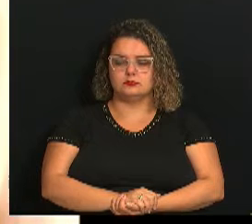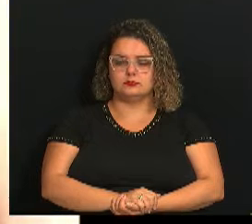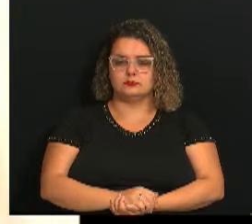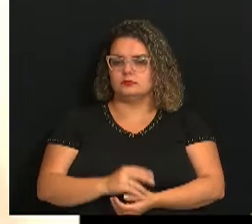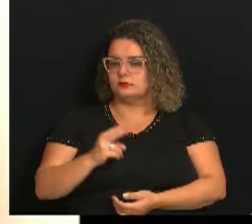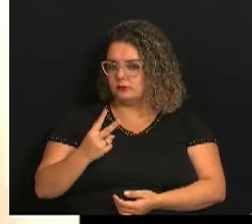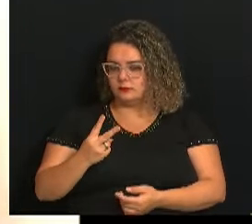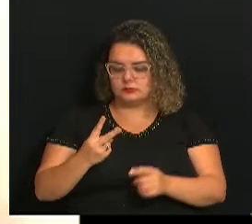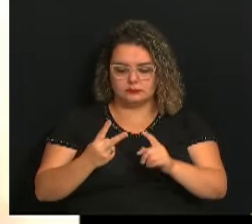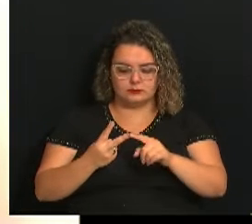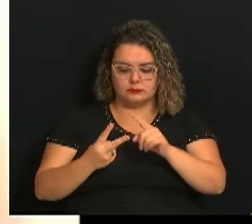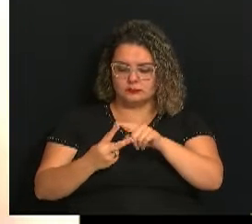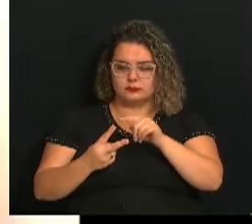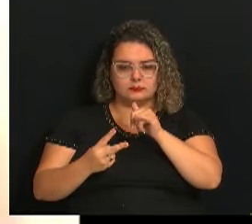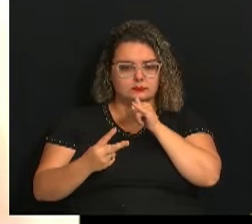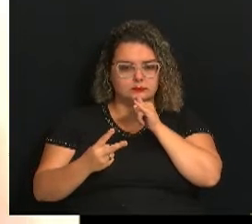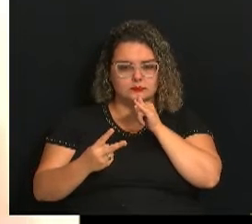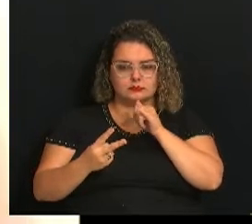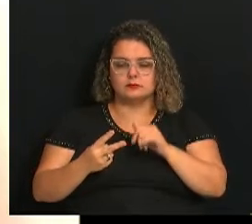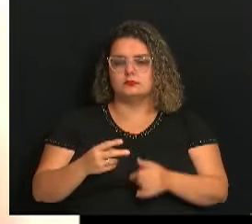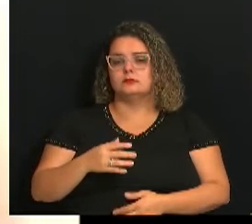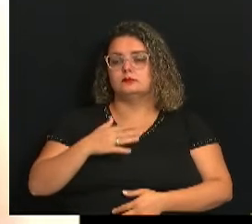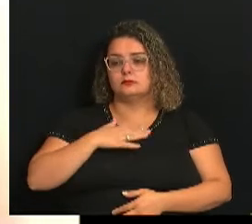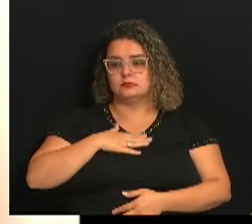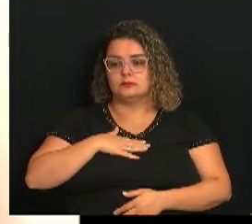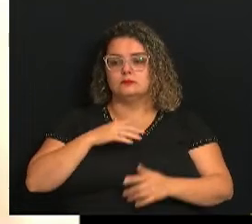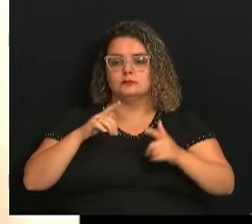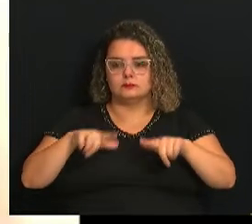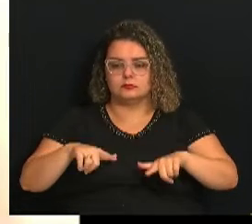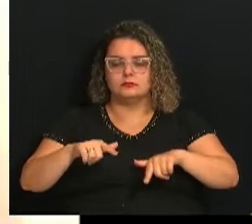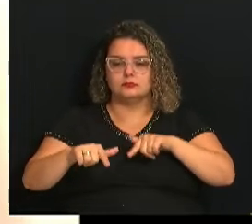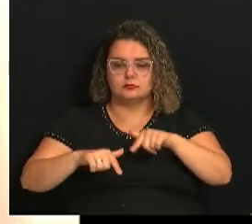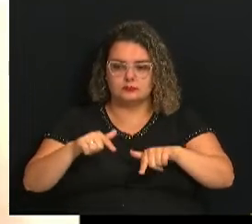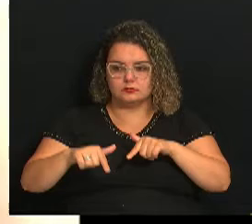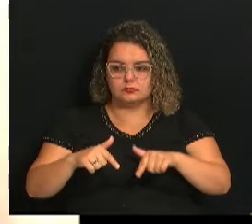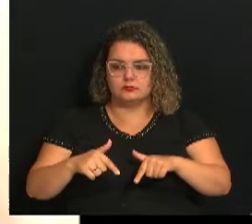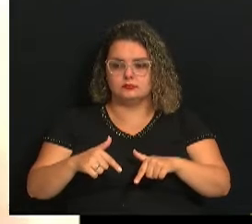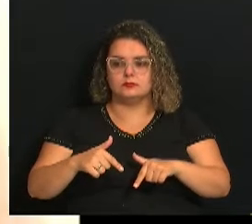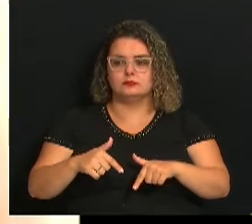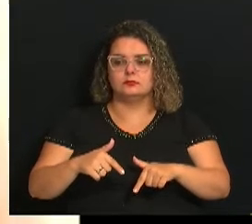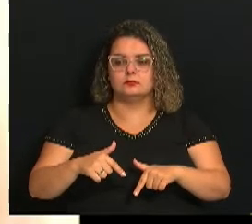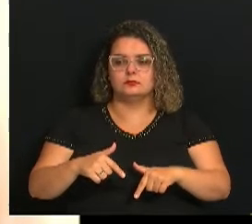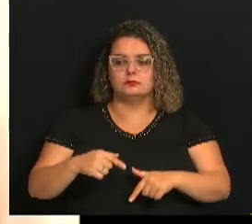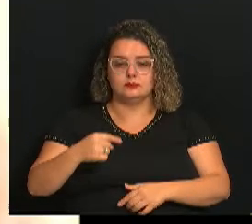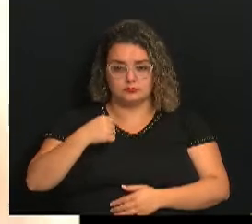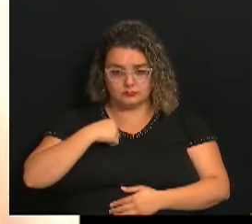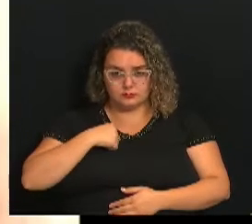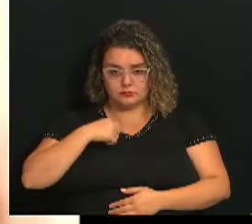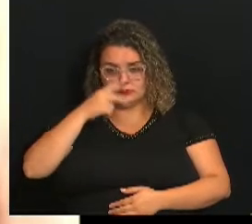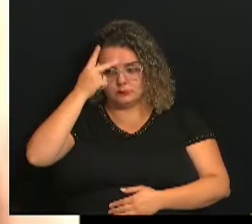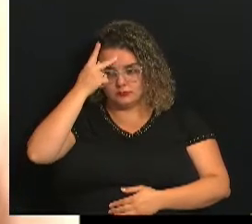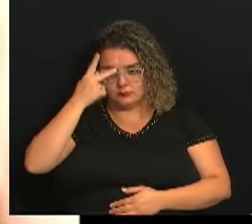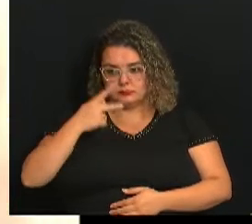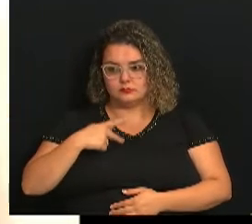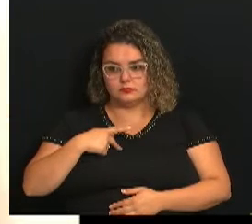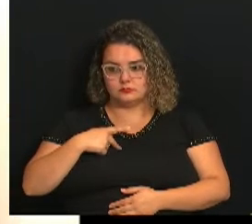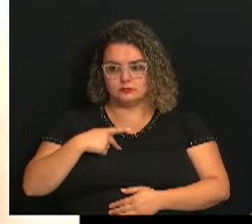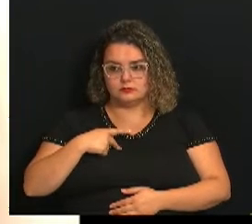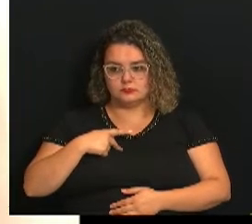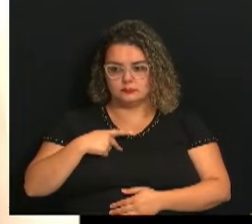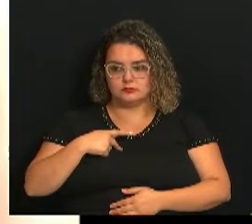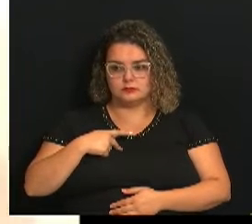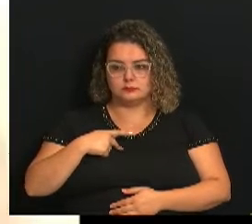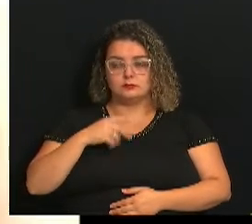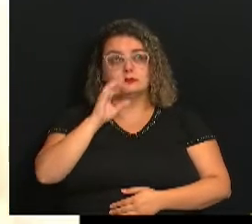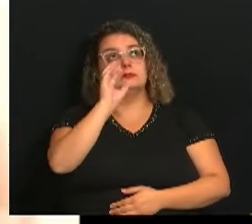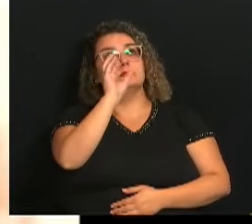casos. Muitas vezes, no meu ambiente de trabalho, eu tive que eu mesma levar a lâmpada da sala que eu tinha